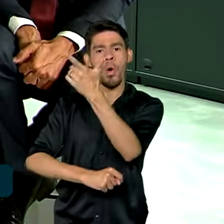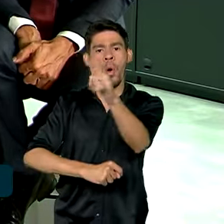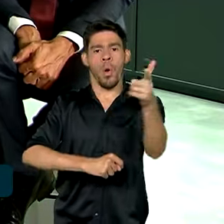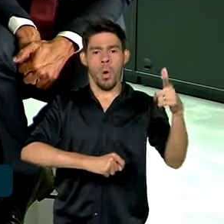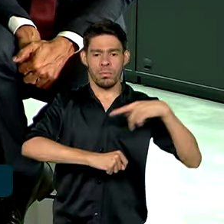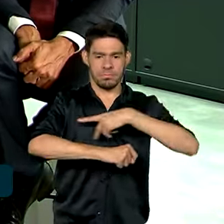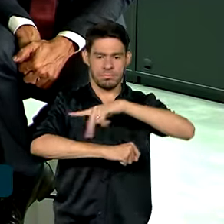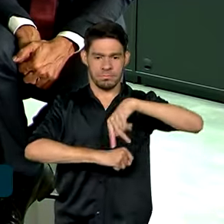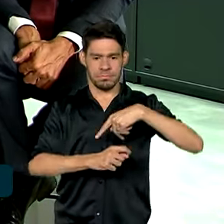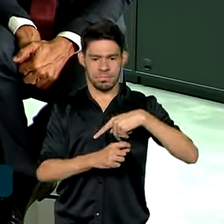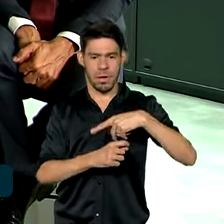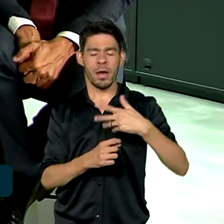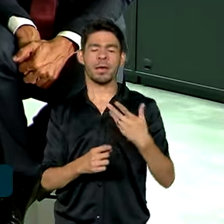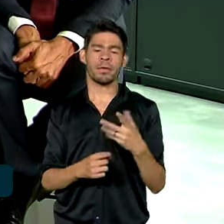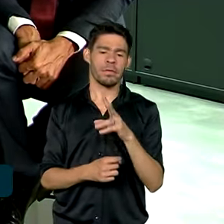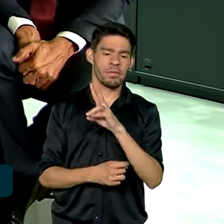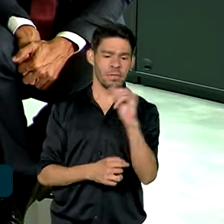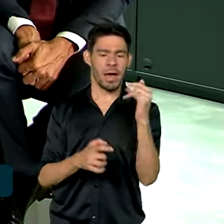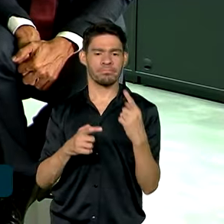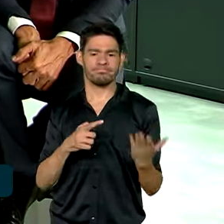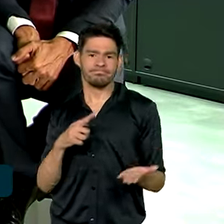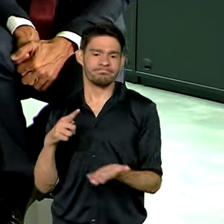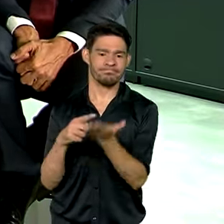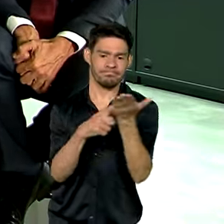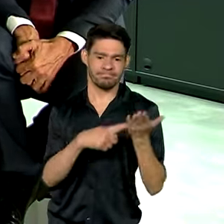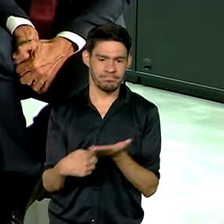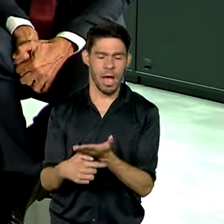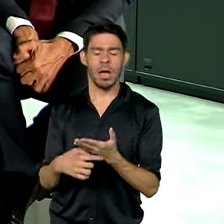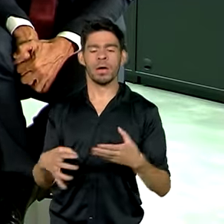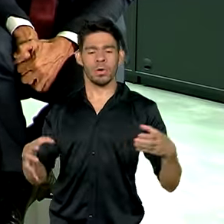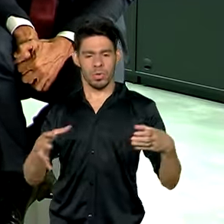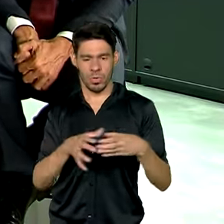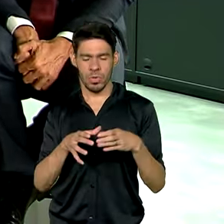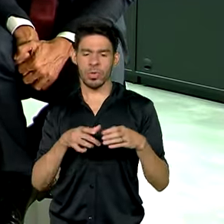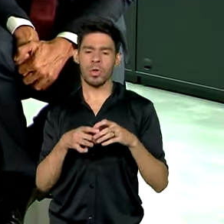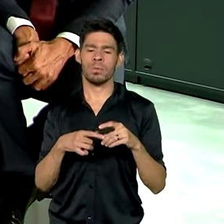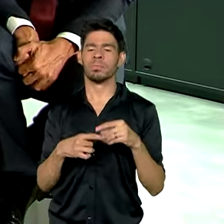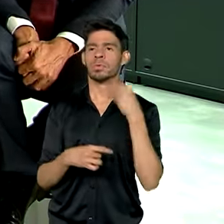que vão ali ser pactuadas para fazerem parte dessa experiência.